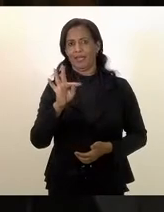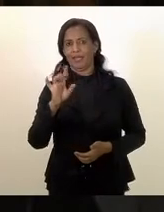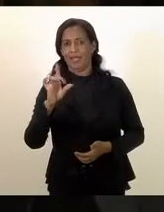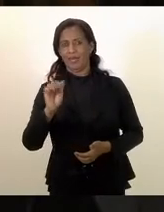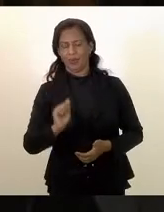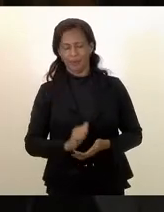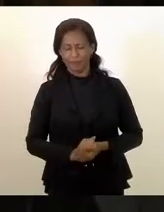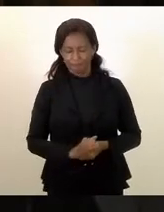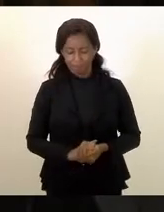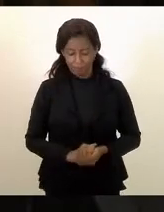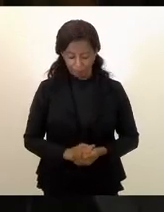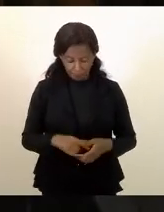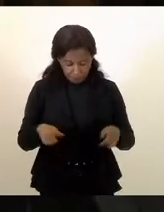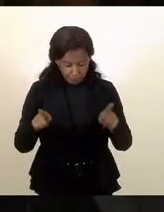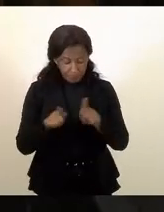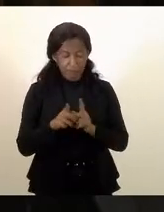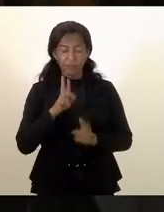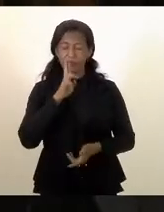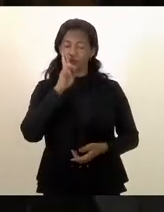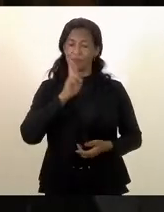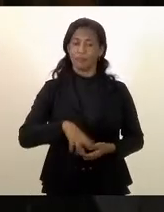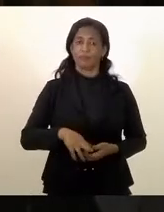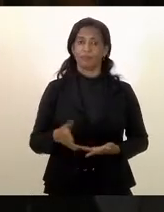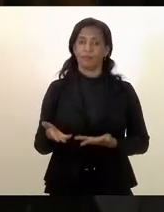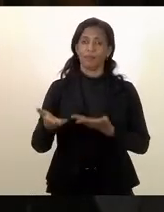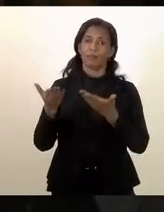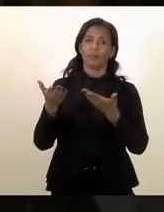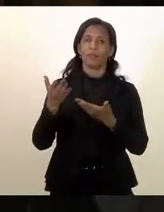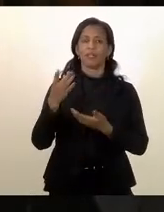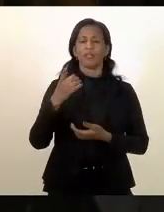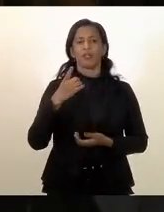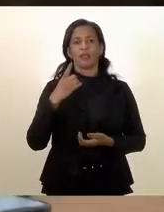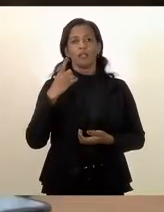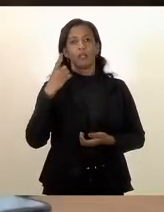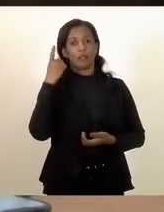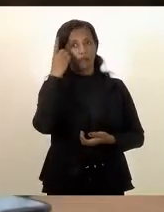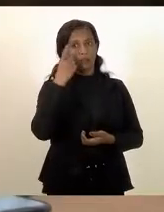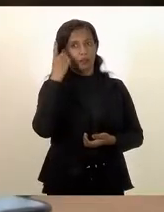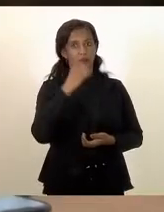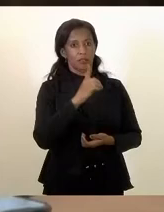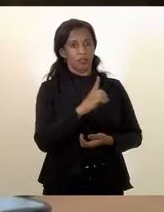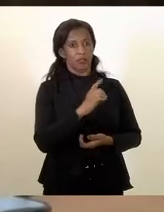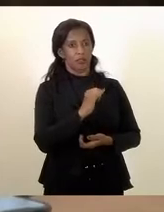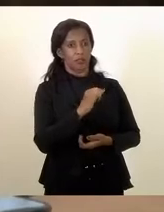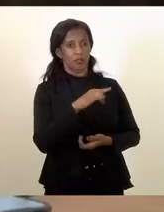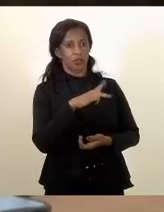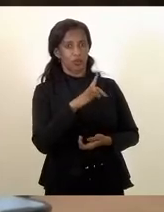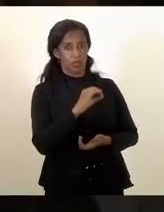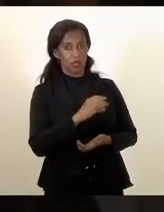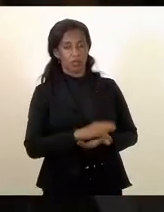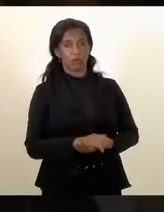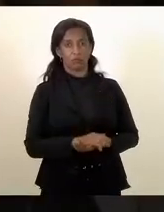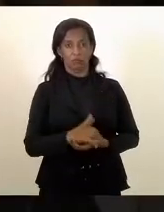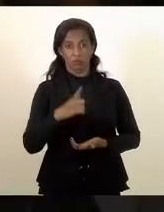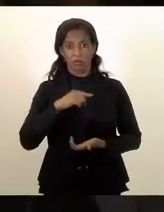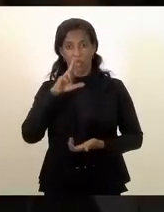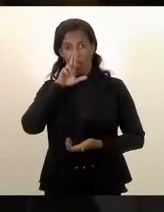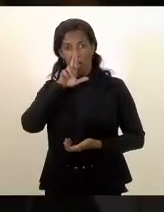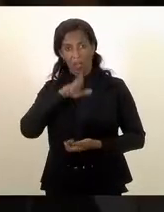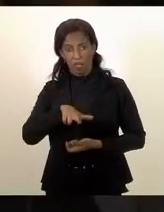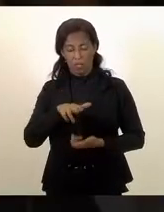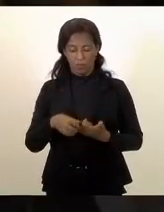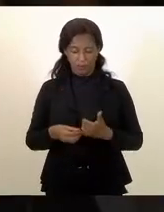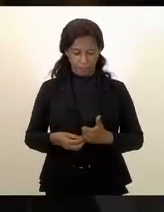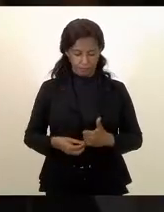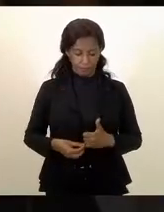e tem razão o deputado Dionísio Lins e tem razão o